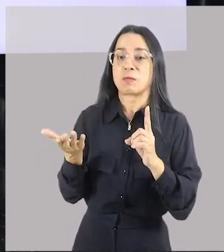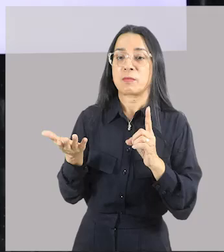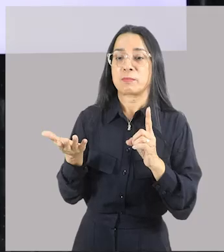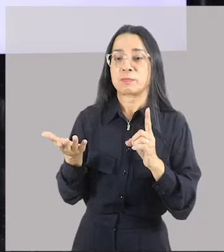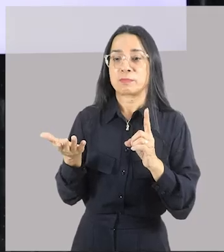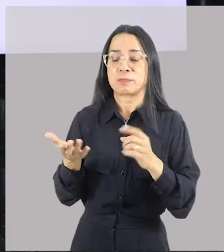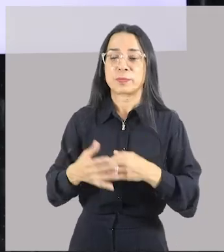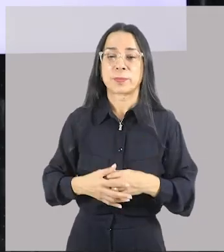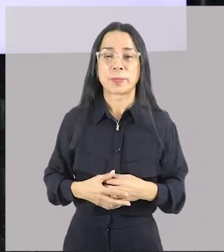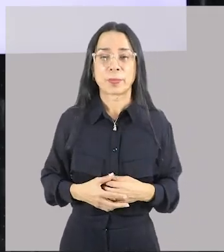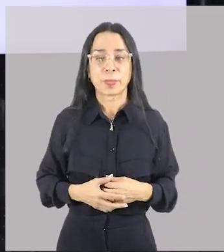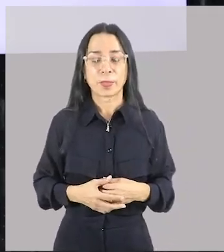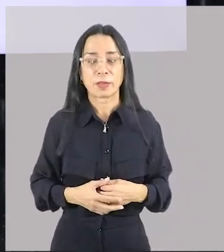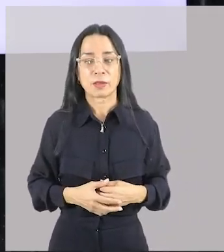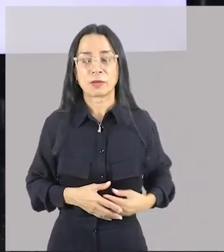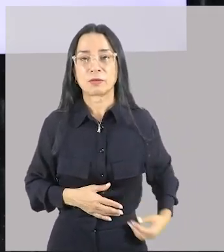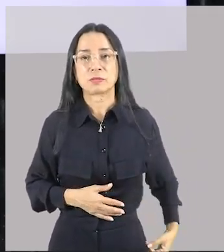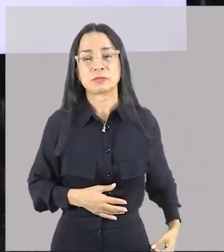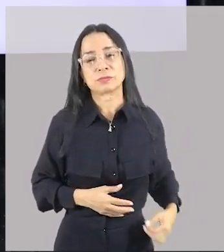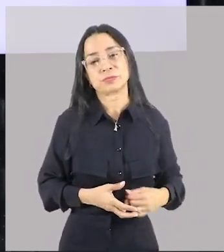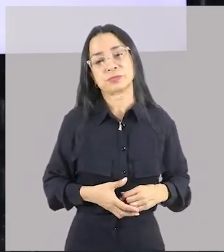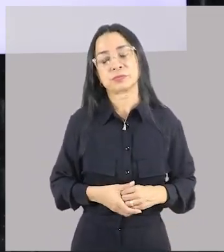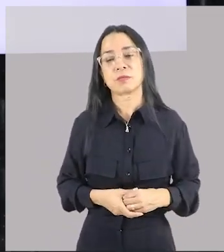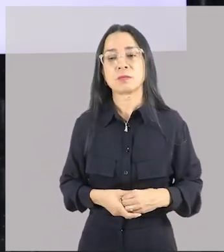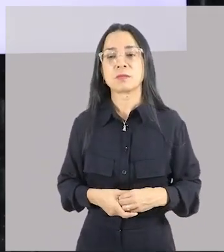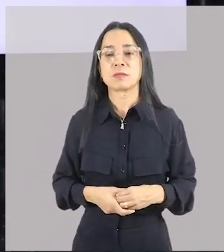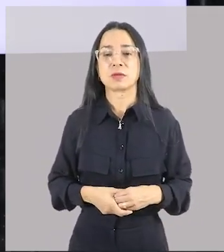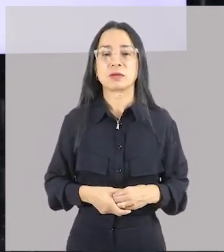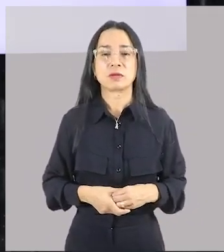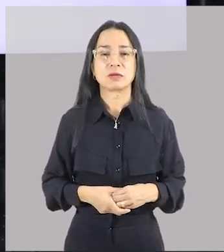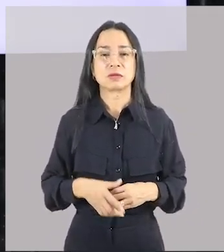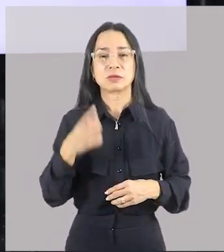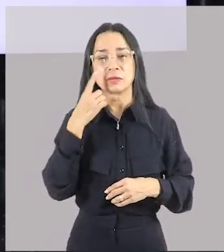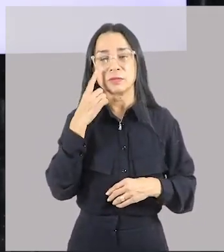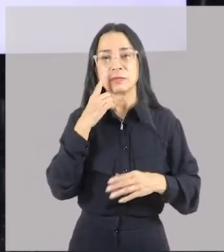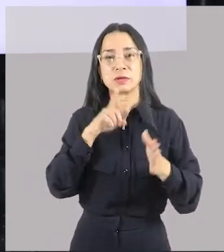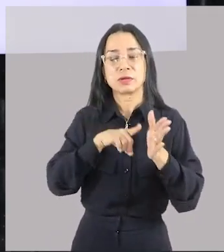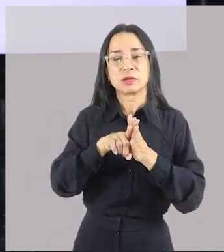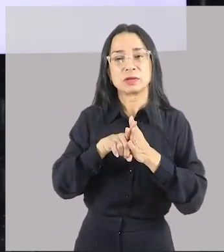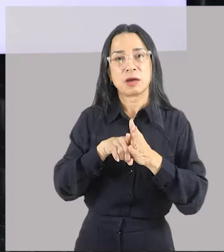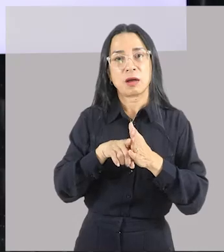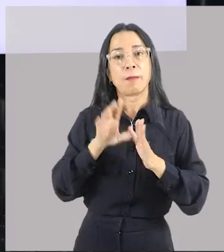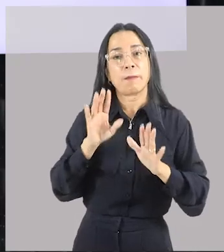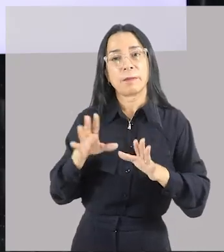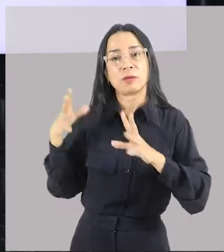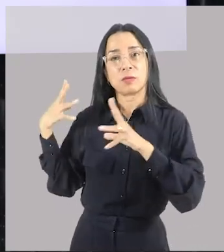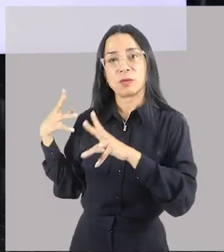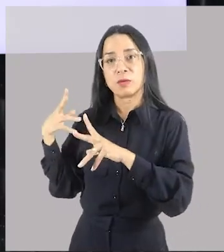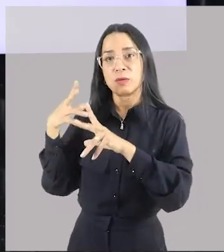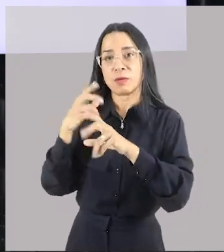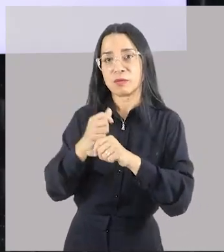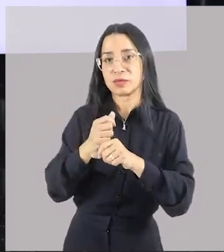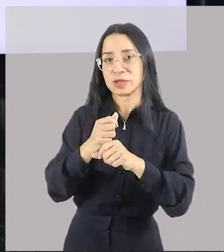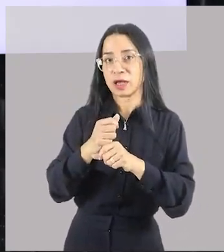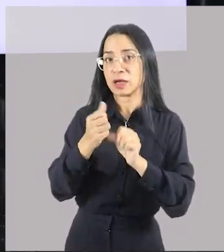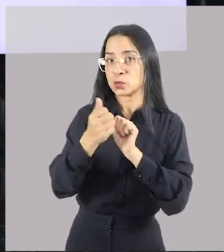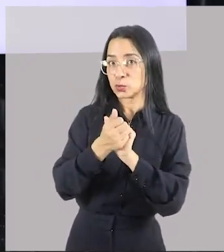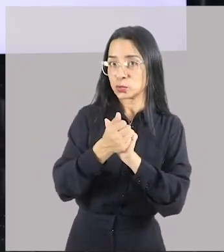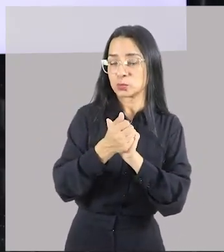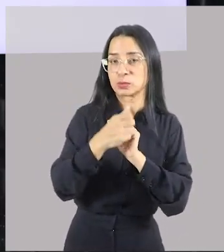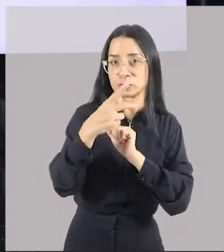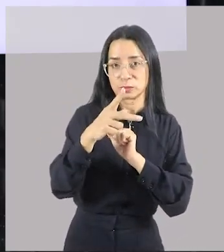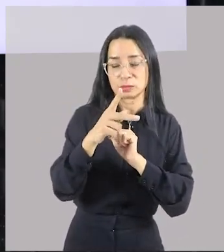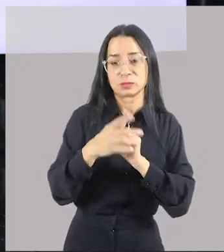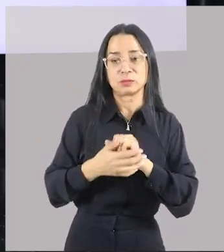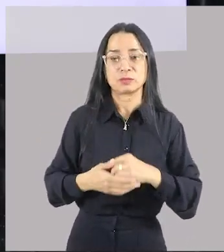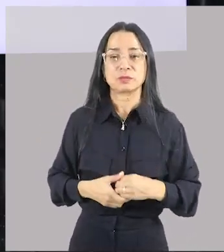Tá? Vamos ver a questão, para a gente poder entender? Mas eu vou revisar contigo. Eu quero ver se tu realmente entendeu isso aqui para a gente acertar a